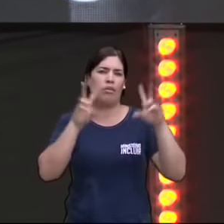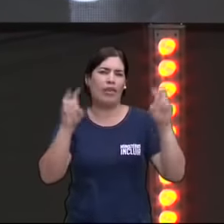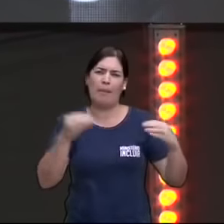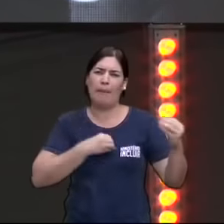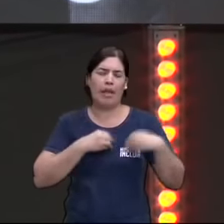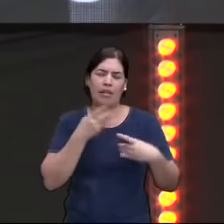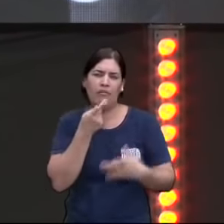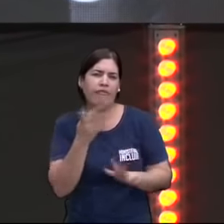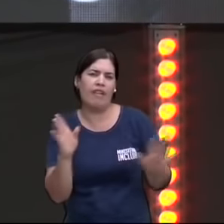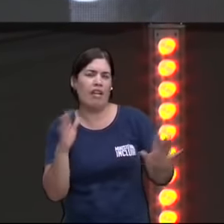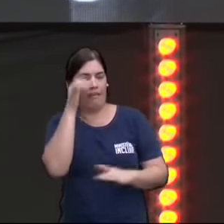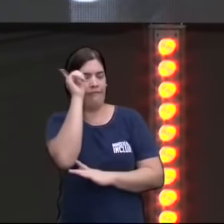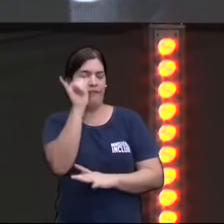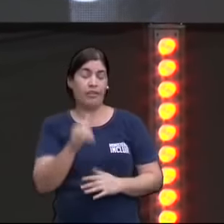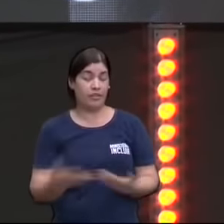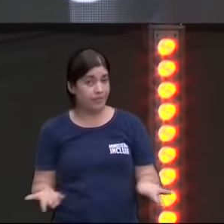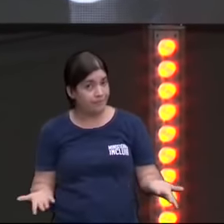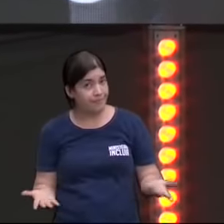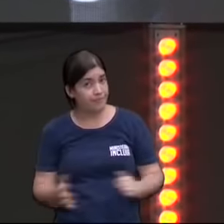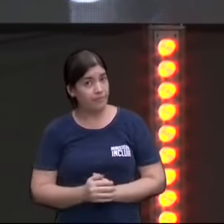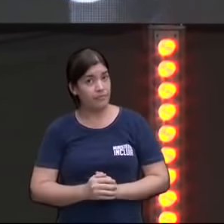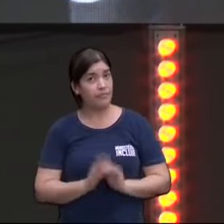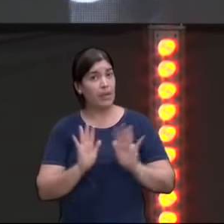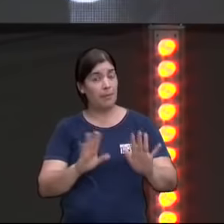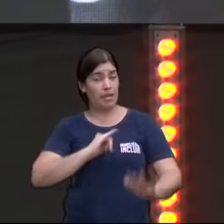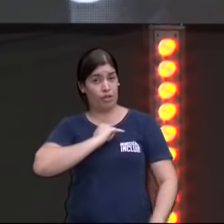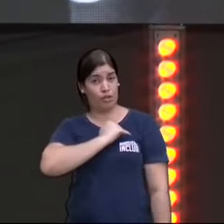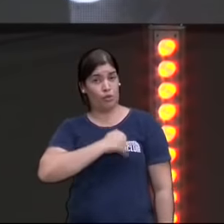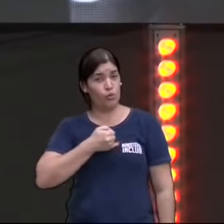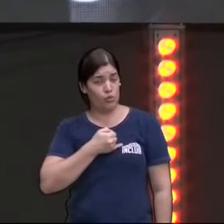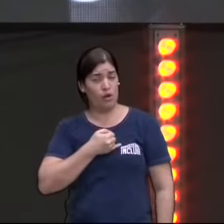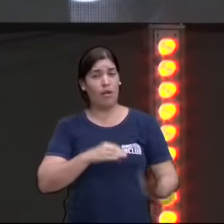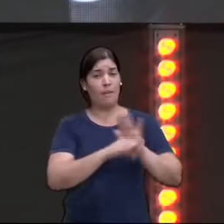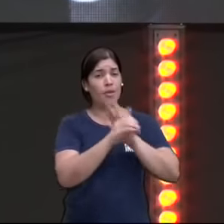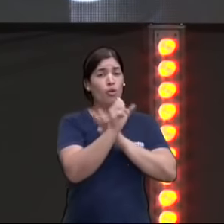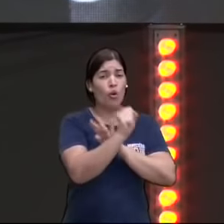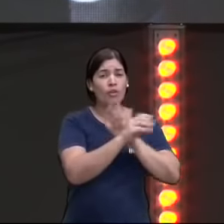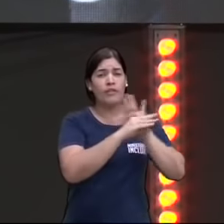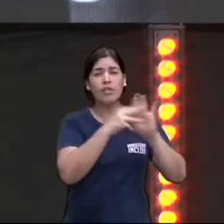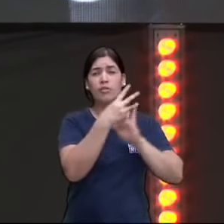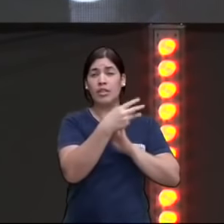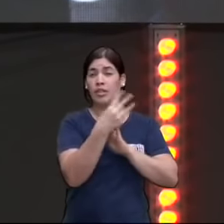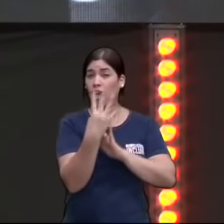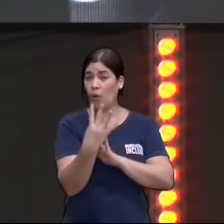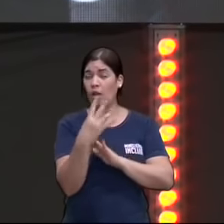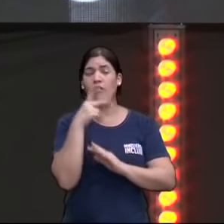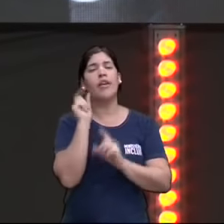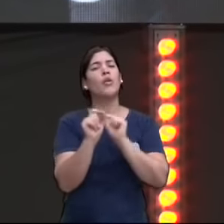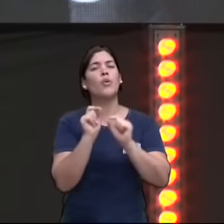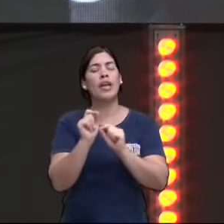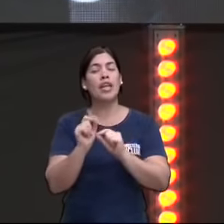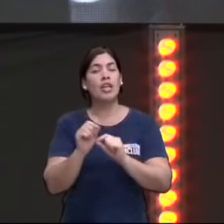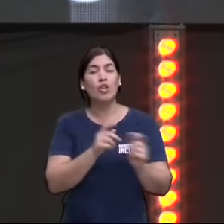Meus amados, João 8,34 diz: todo aquele que vive pecando é escravo do